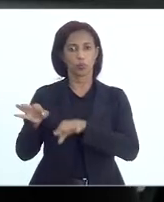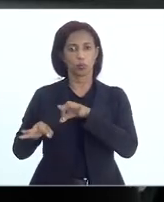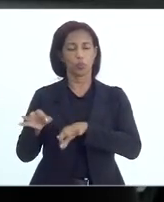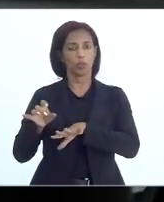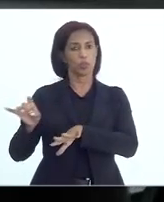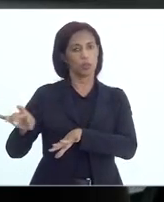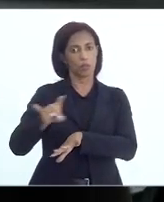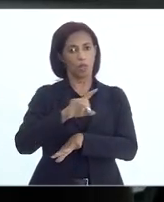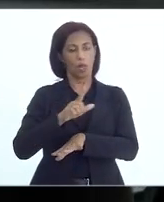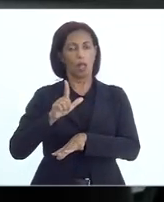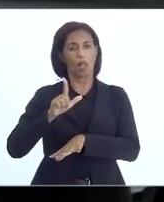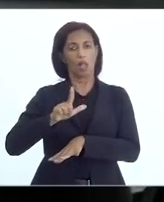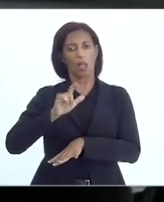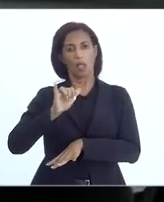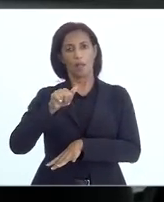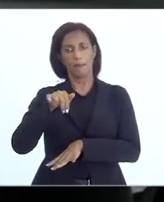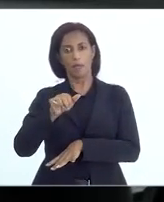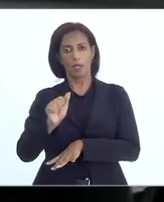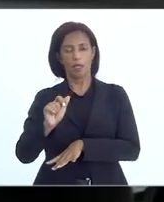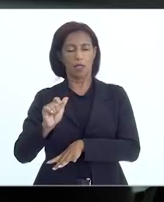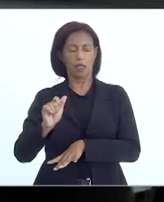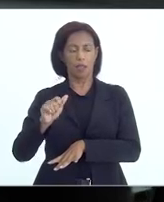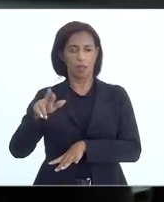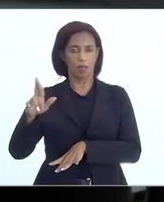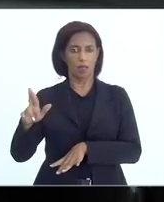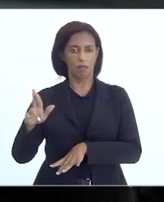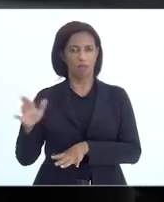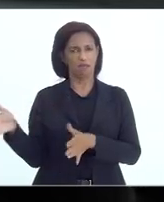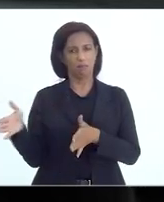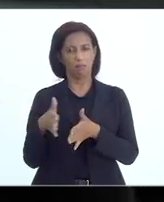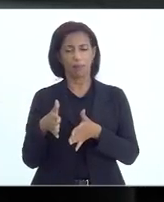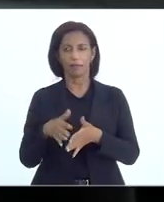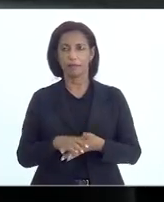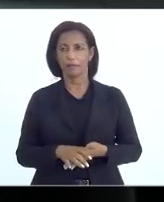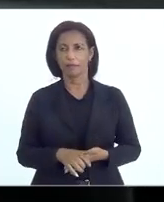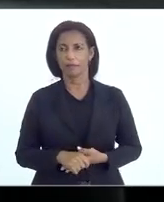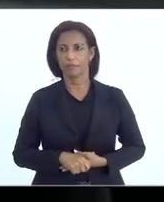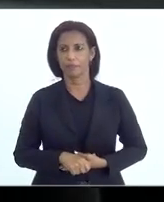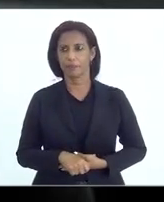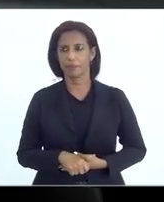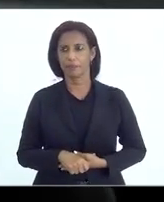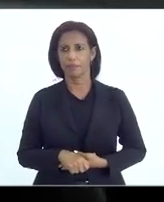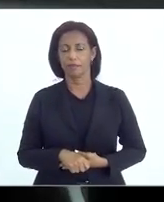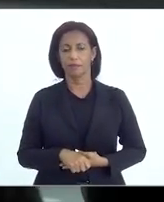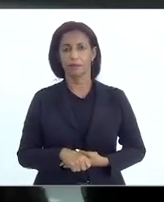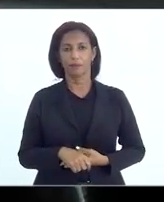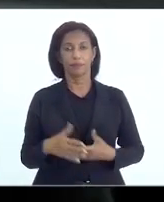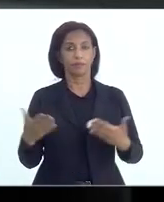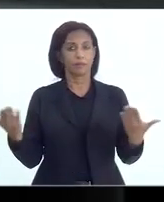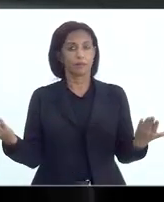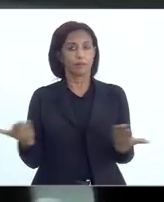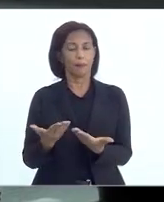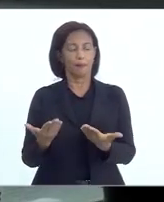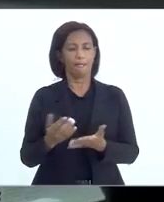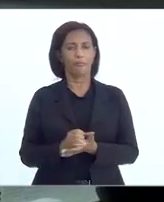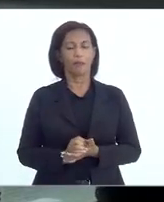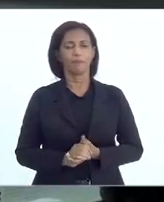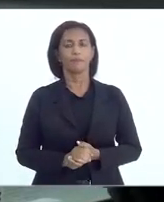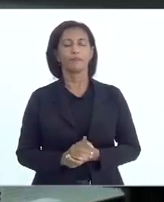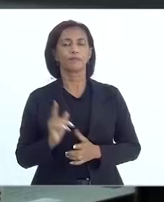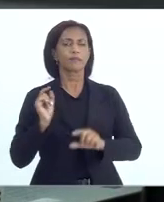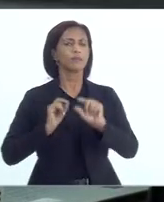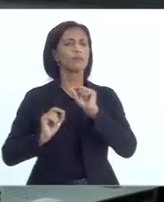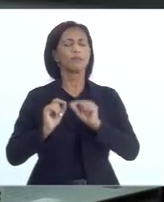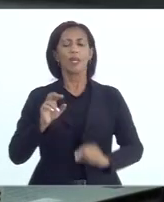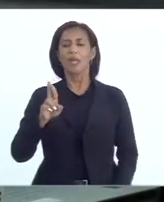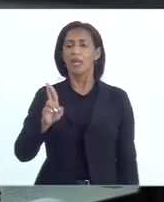de caráter liminar e definitiva também mas brevemente bem nós vamos falar sobre as renúncias